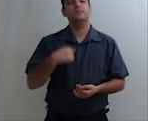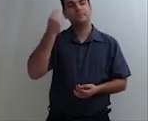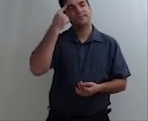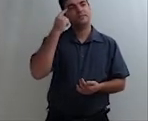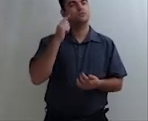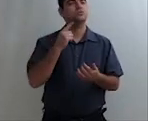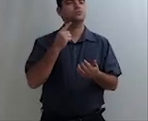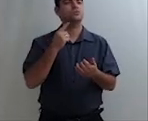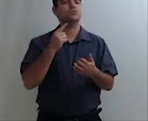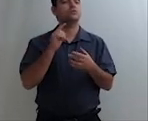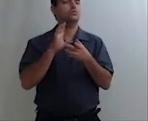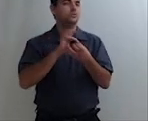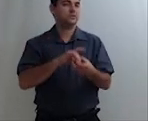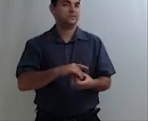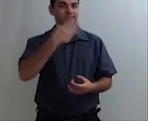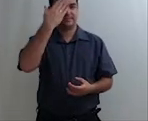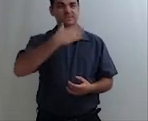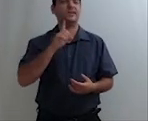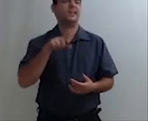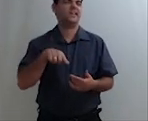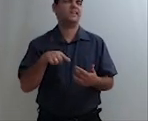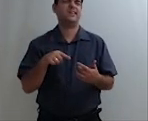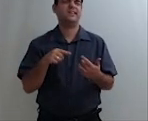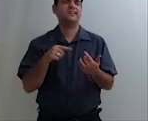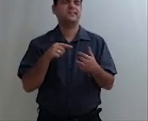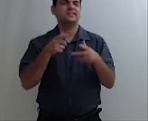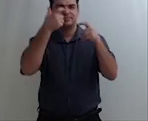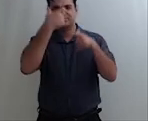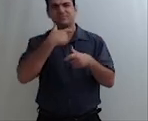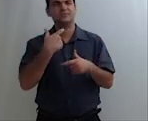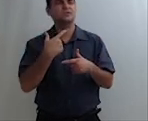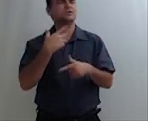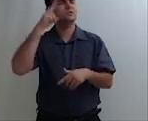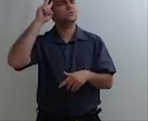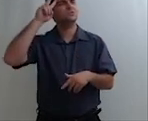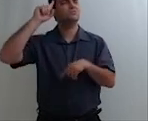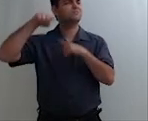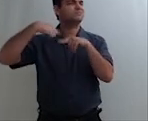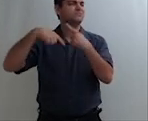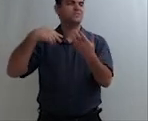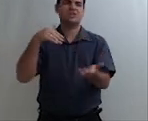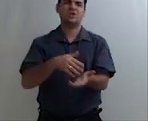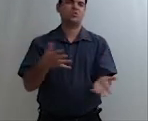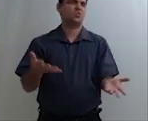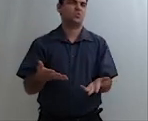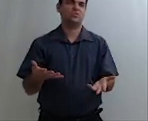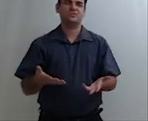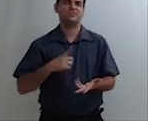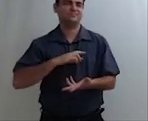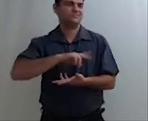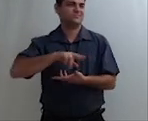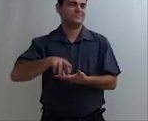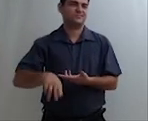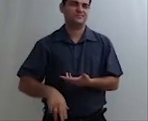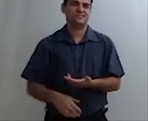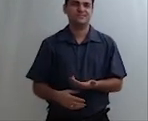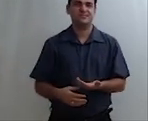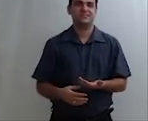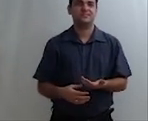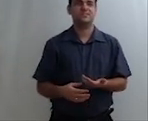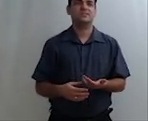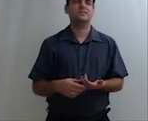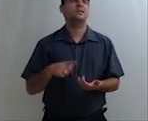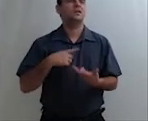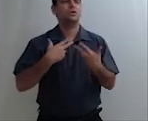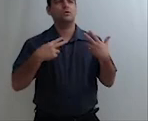testemunhal já é uma prova que historicamente Ela traz um questionamento por diversos fatores fatores psicológicos